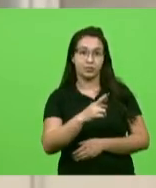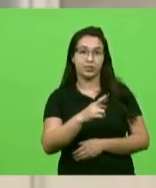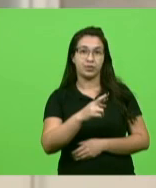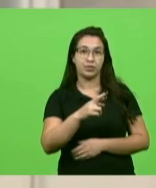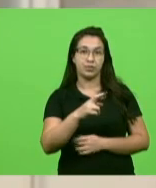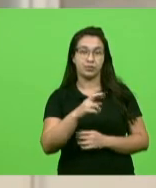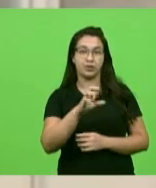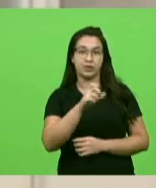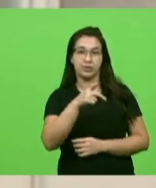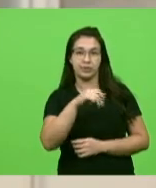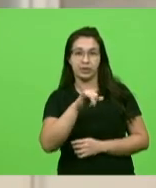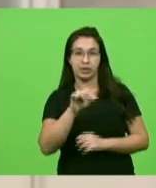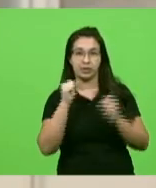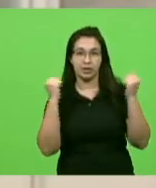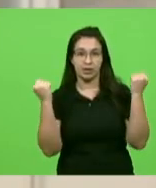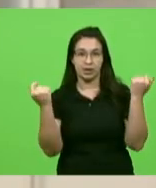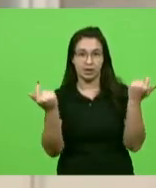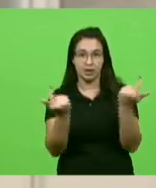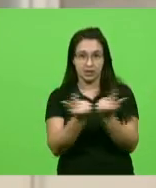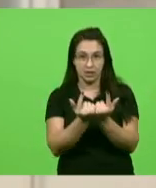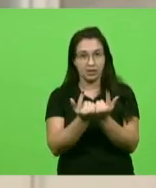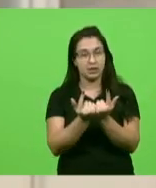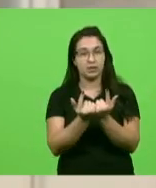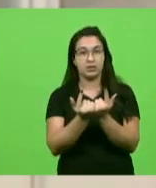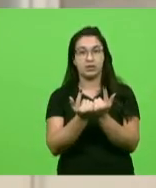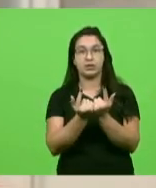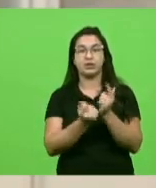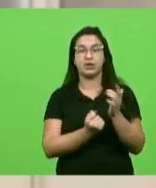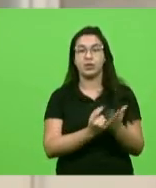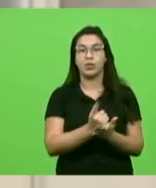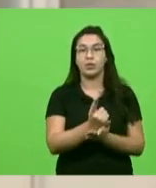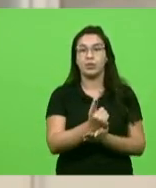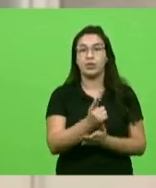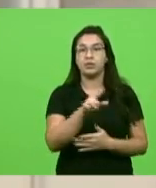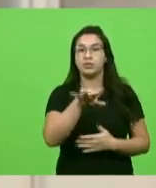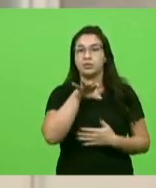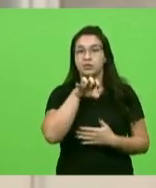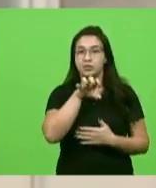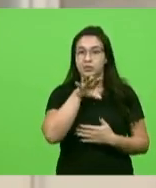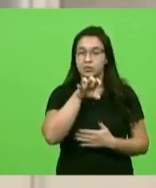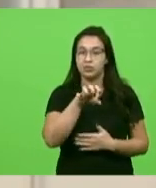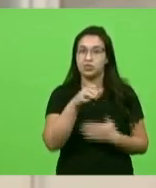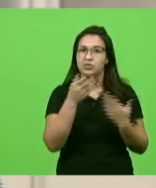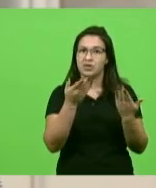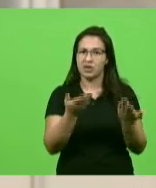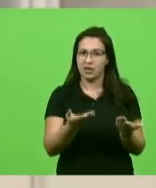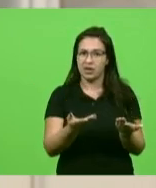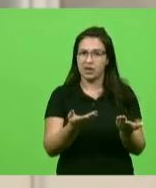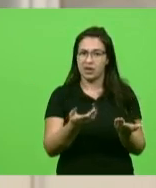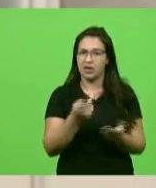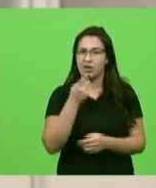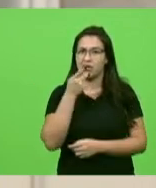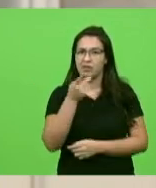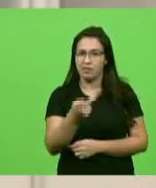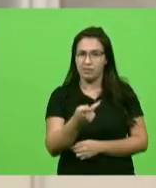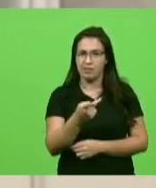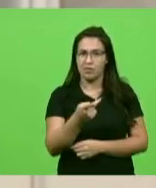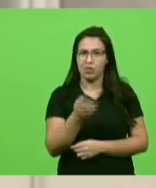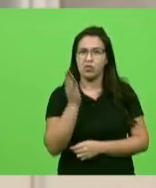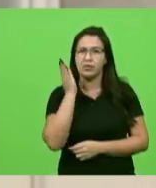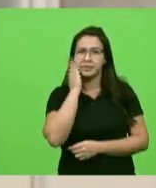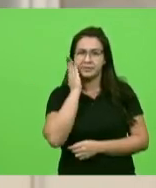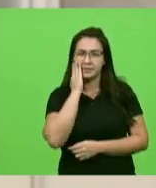CPI da alesc para apurar os fatos relacionados a conta dos respiradores o denunciado teria afirmado ter